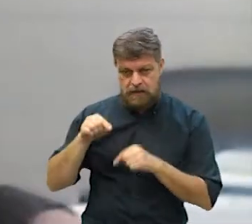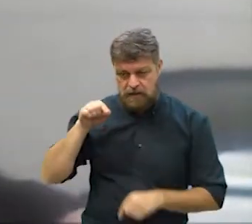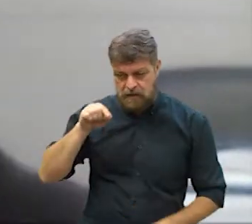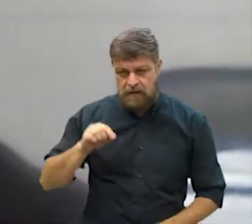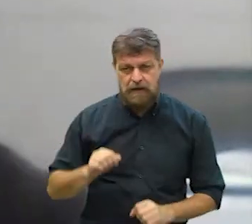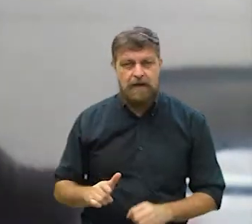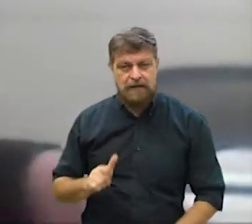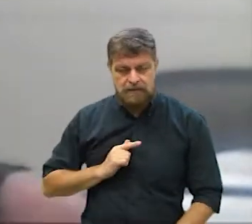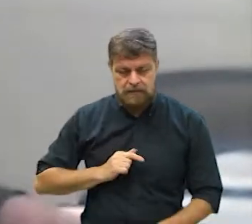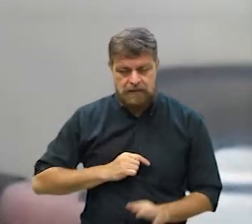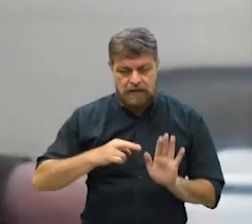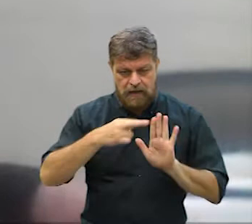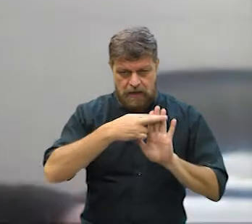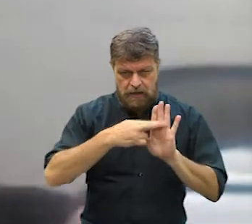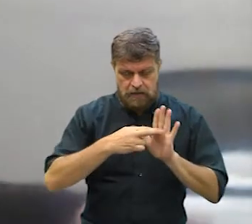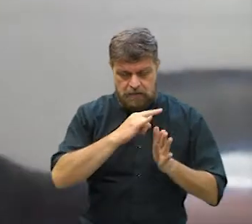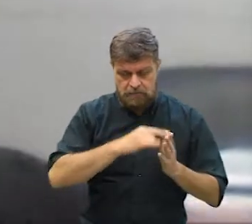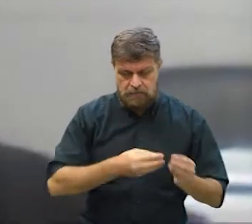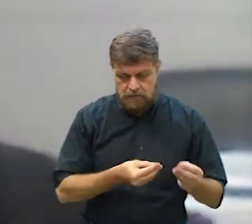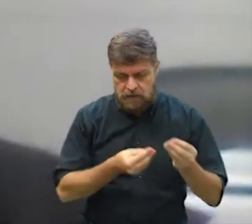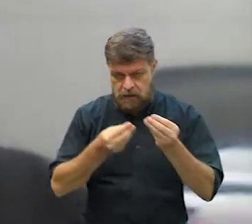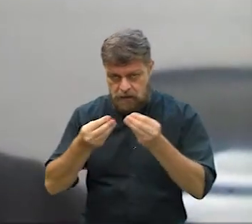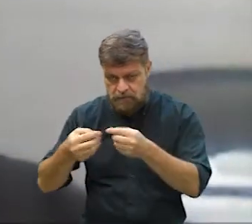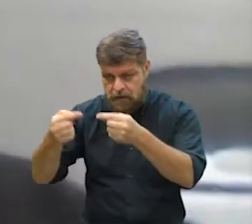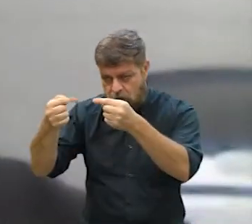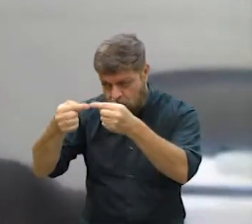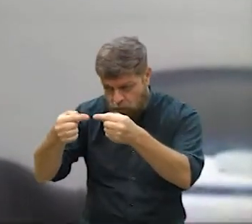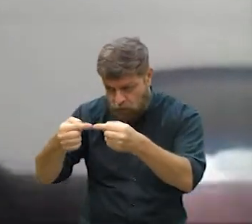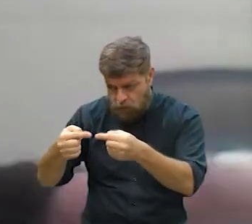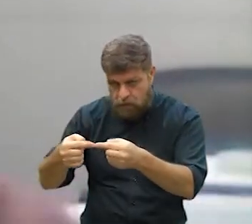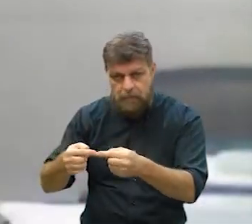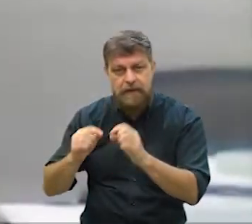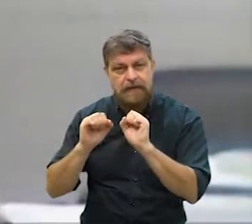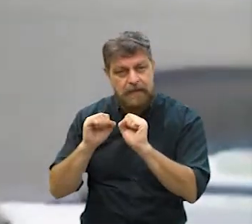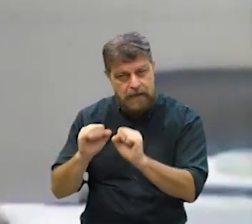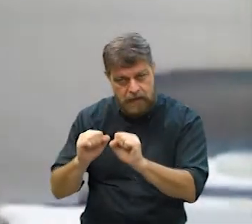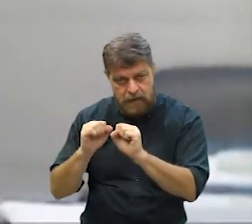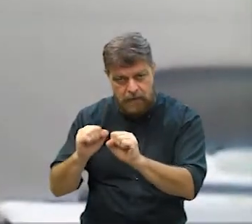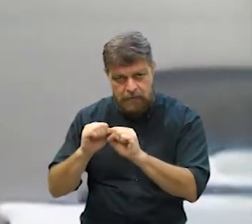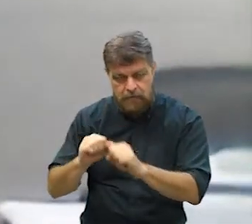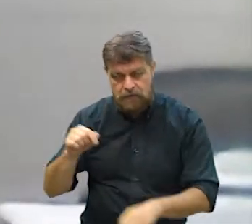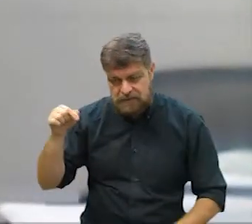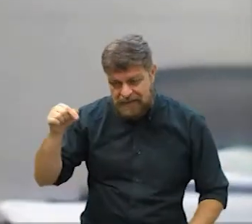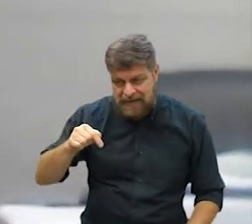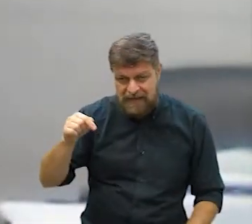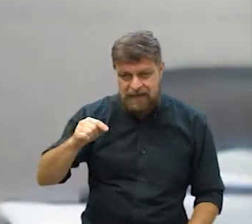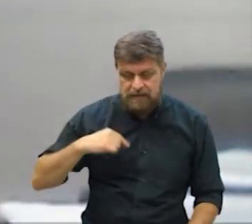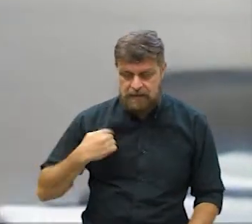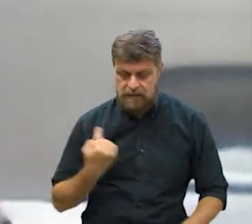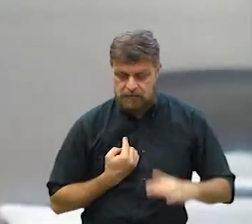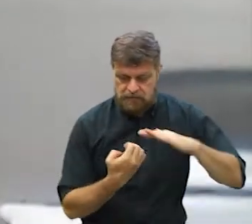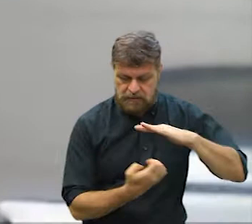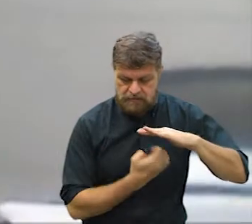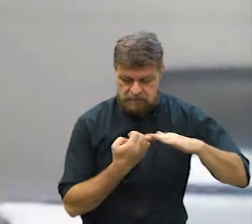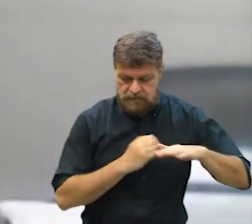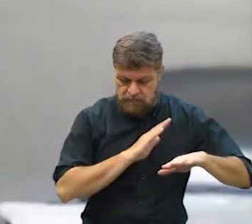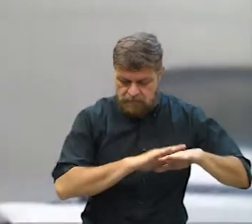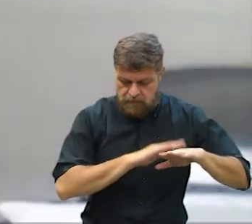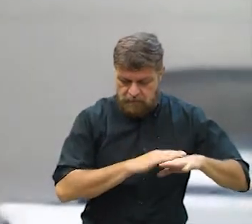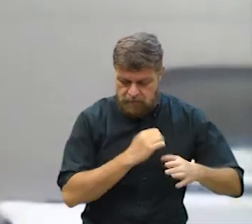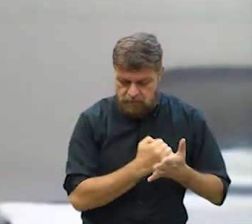é passível de regularização e ela pode se informar aqui na nossa empresa,